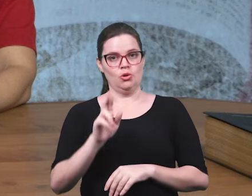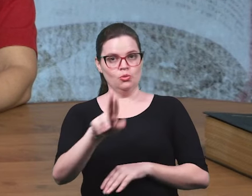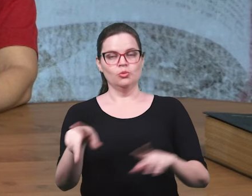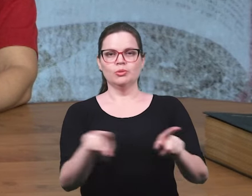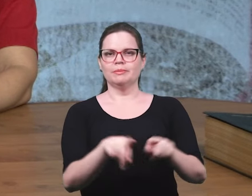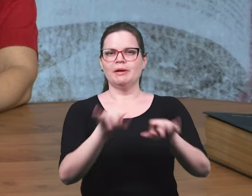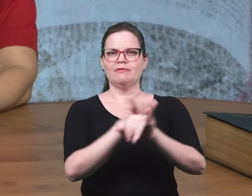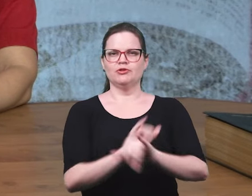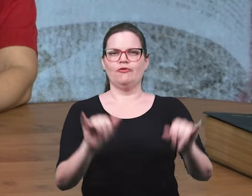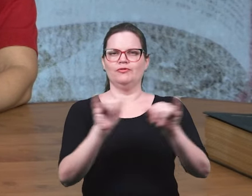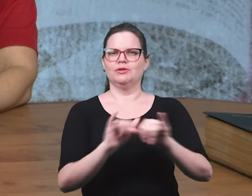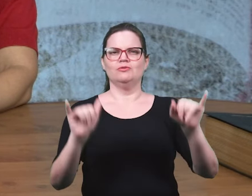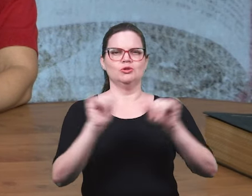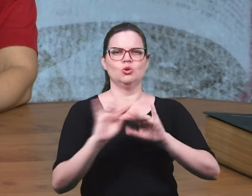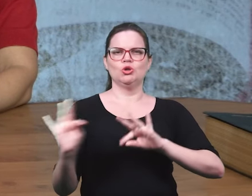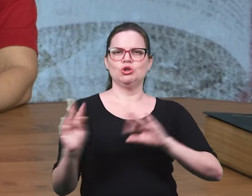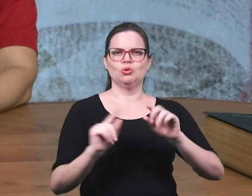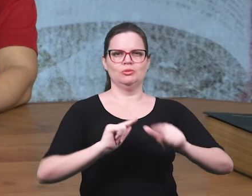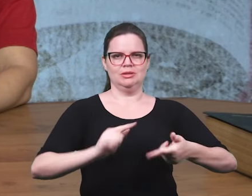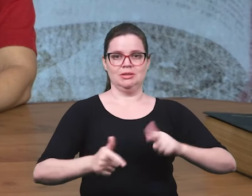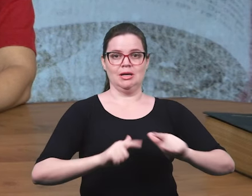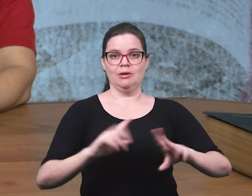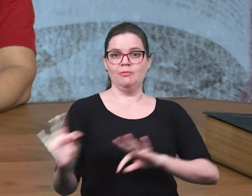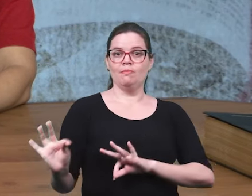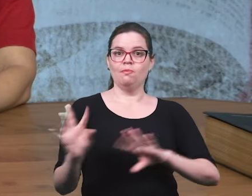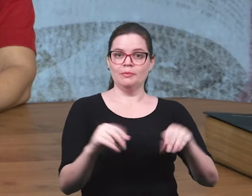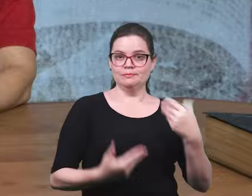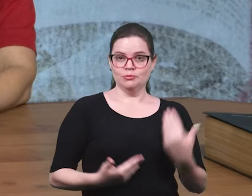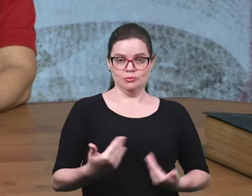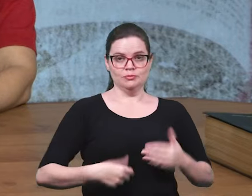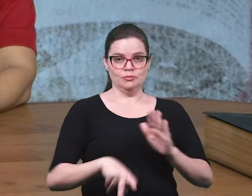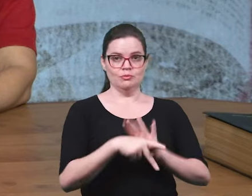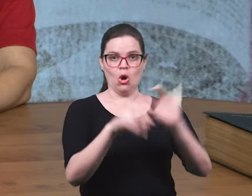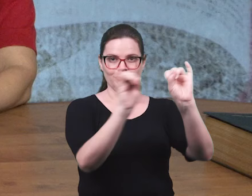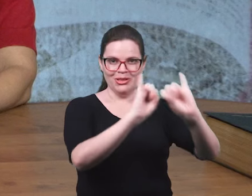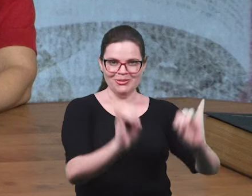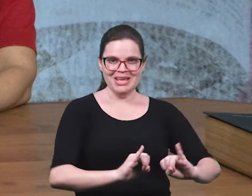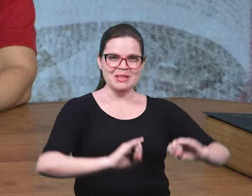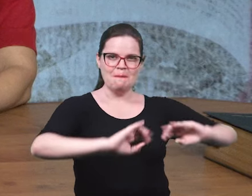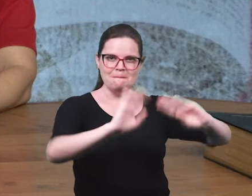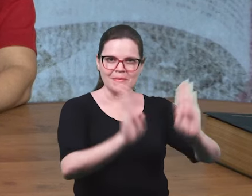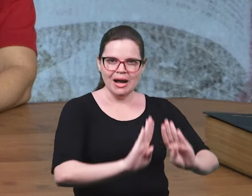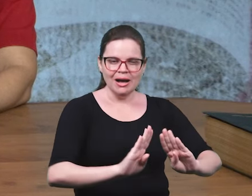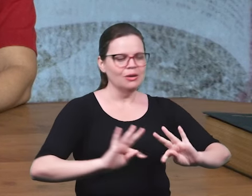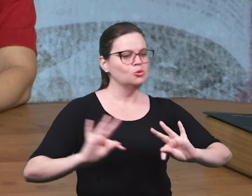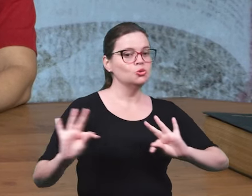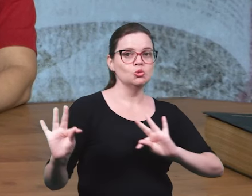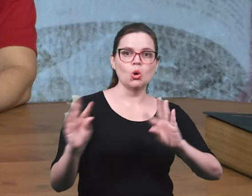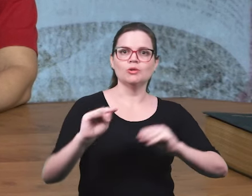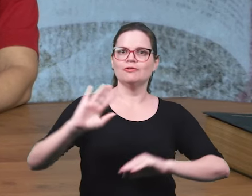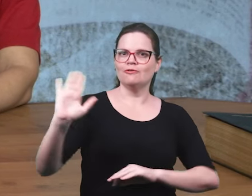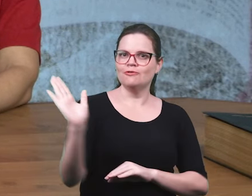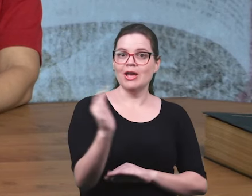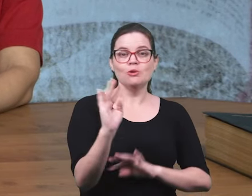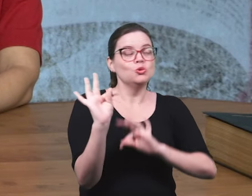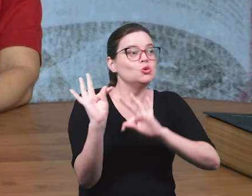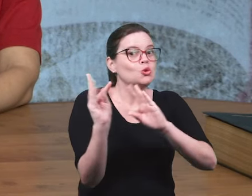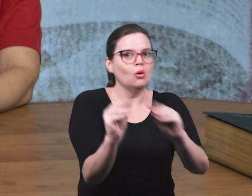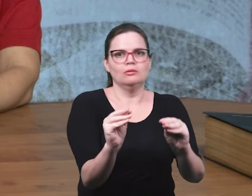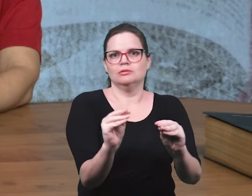todo Israel, e vieram todos os servos de Baal, e nenhum homem deles ficou que não